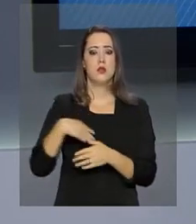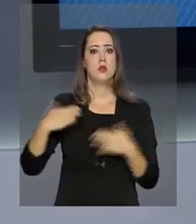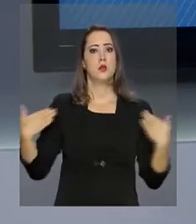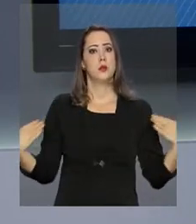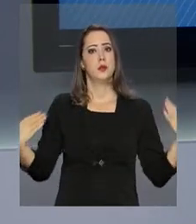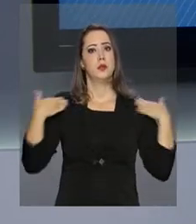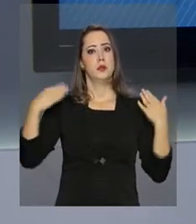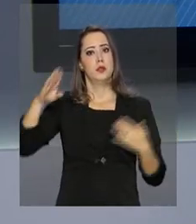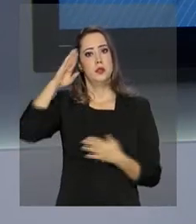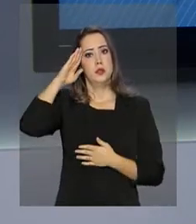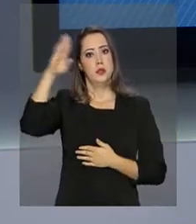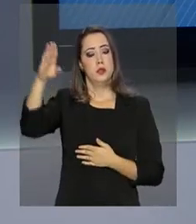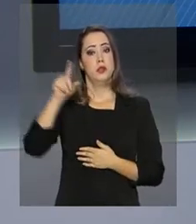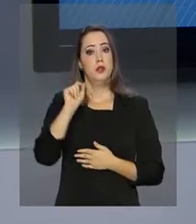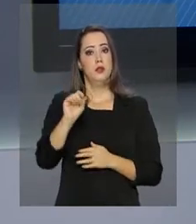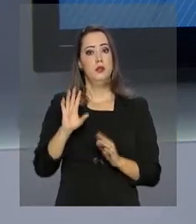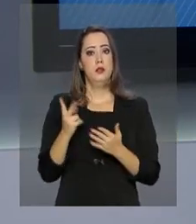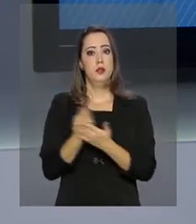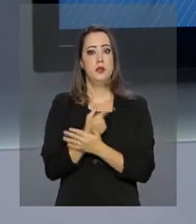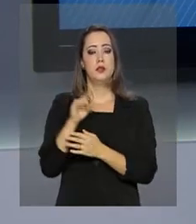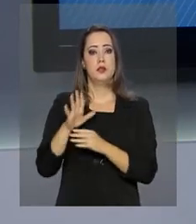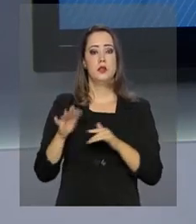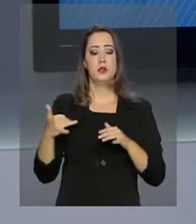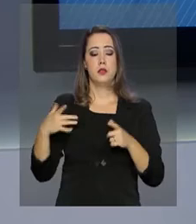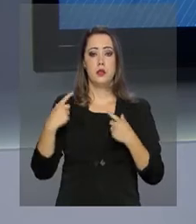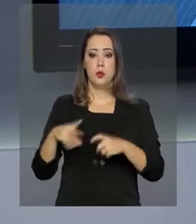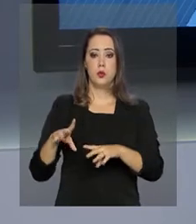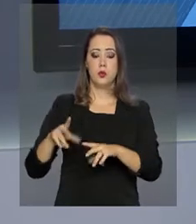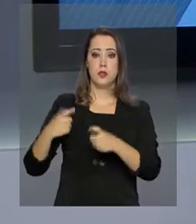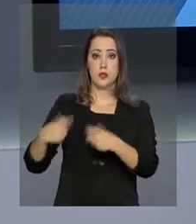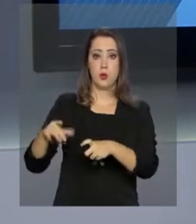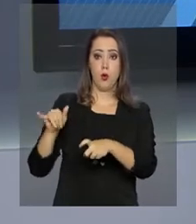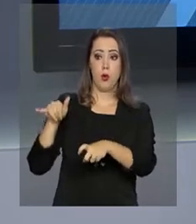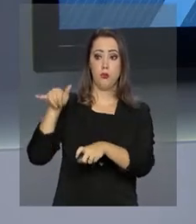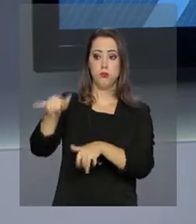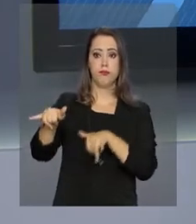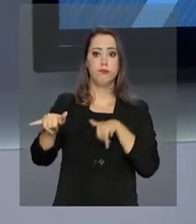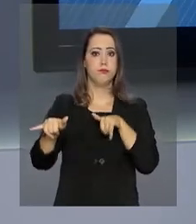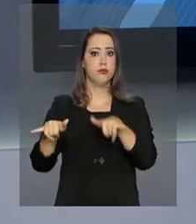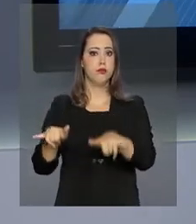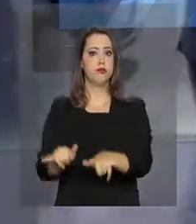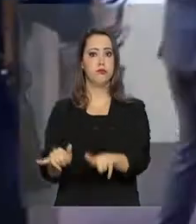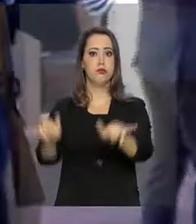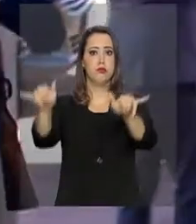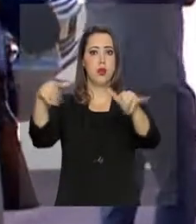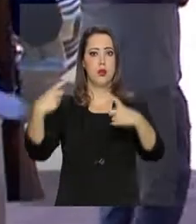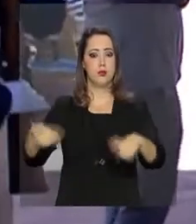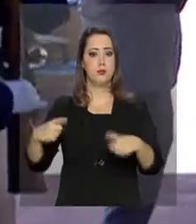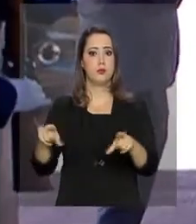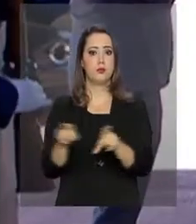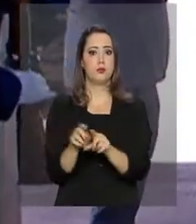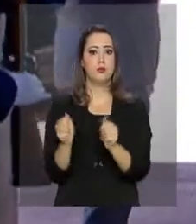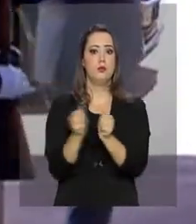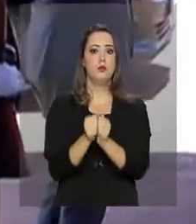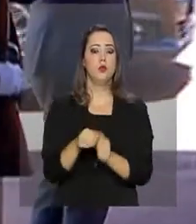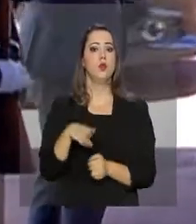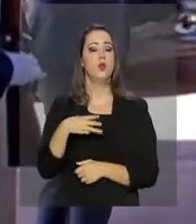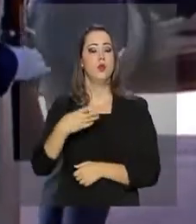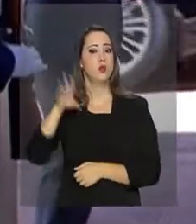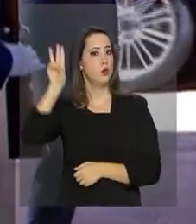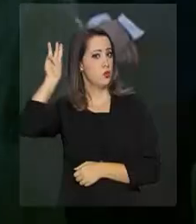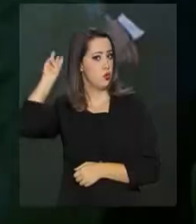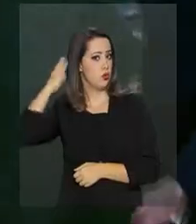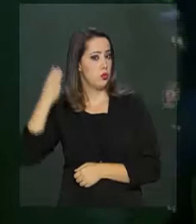oficiais das Forças Armadas. Esse evento foi na base aérea de Brasília. Michel Temer, acompanhado da primeira-dama, Marcela Temer, recebeu